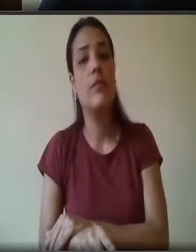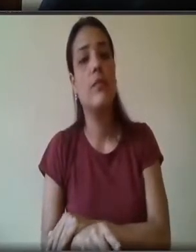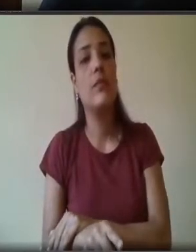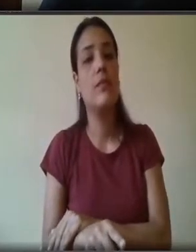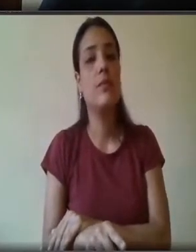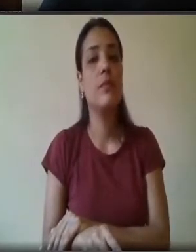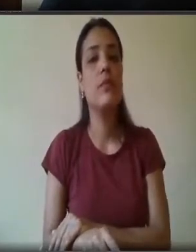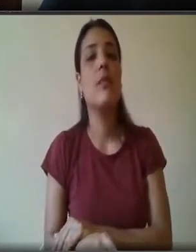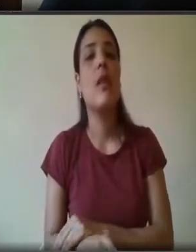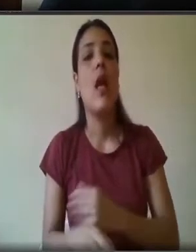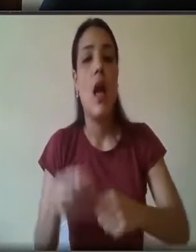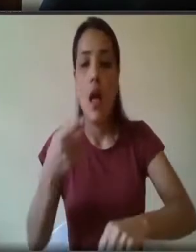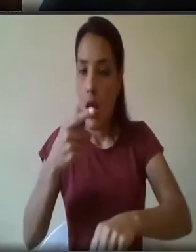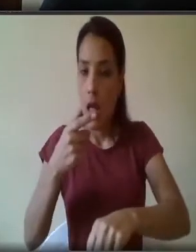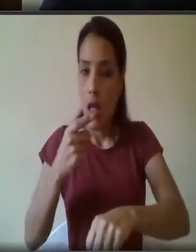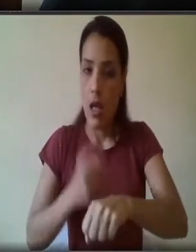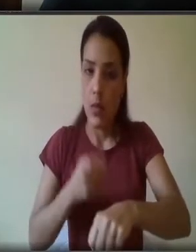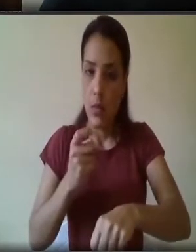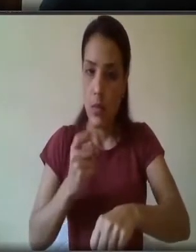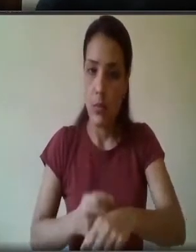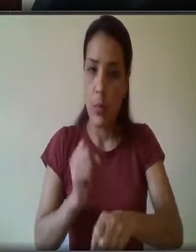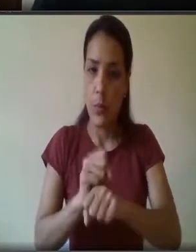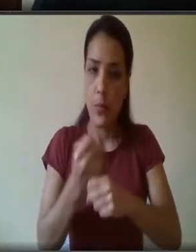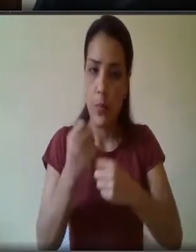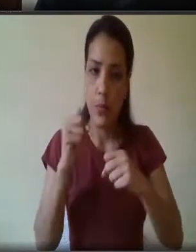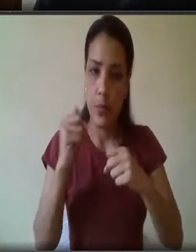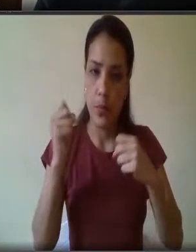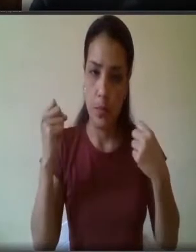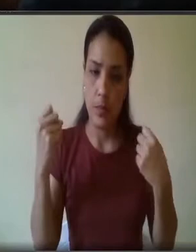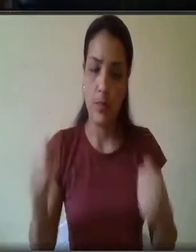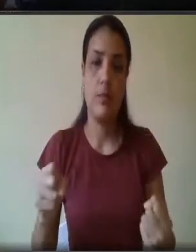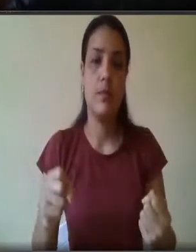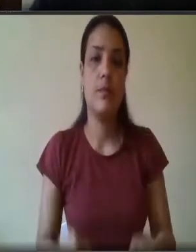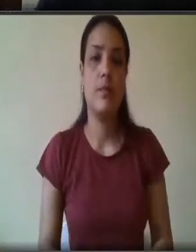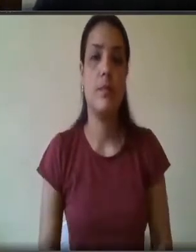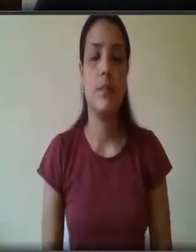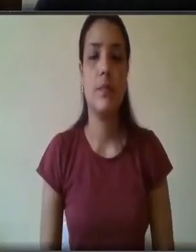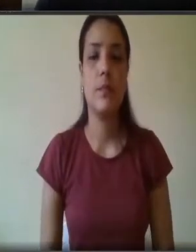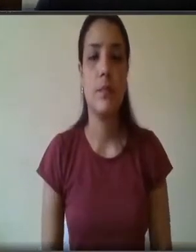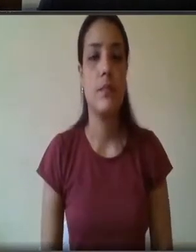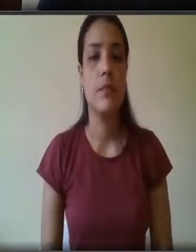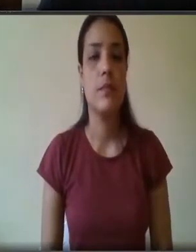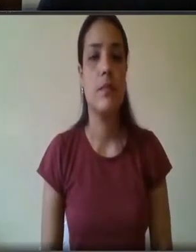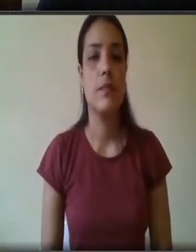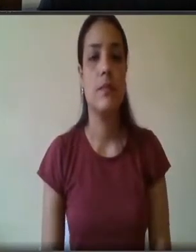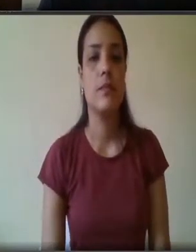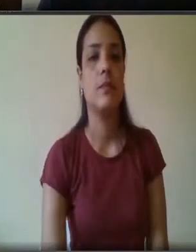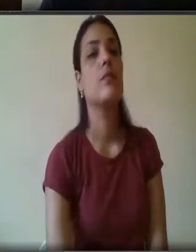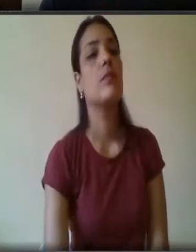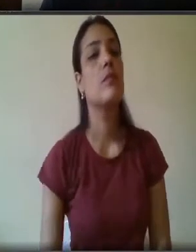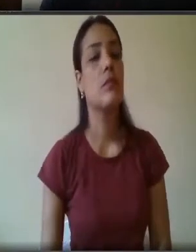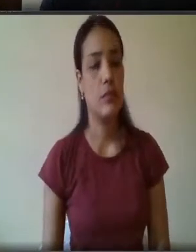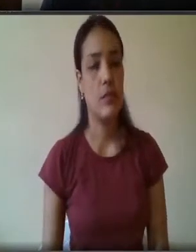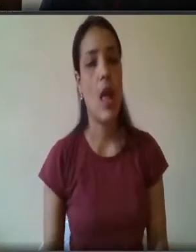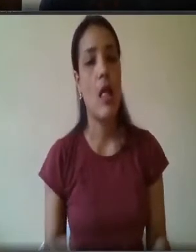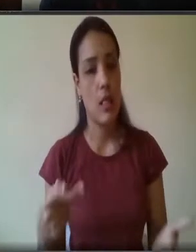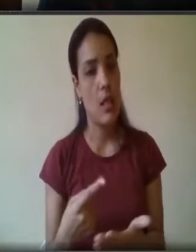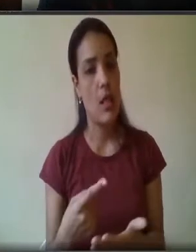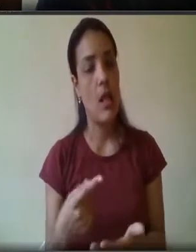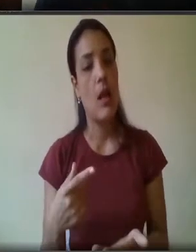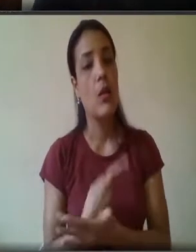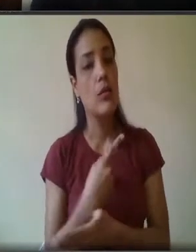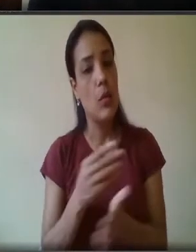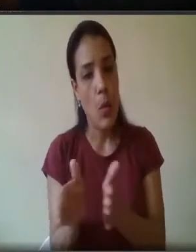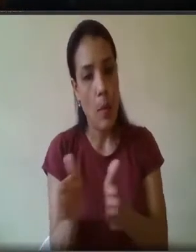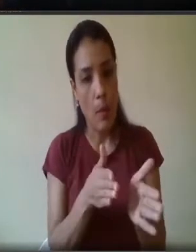Maior possibilidade de intemperismo químico, tá? Vai arrastando isso daí.